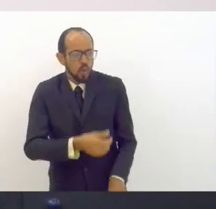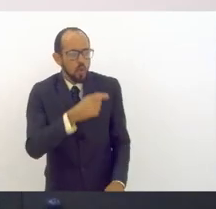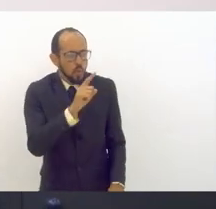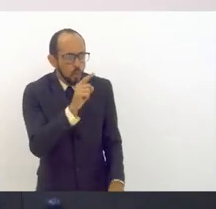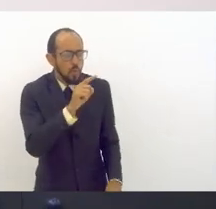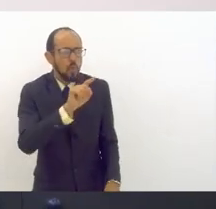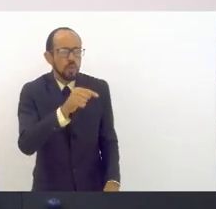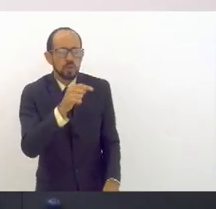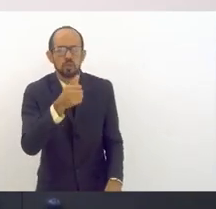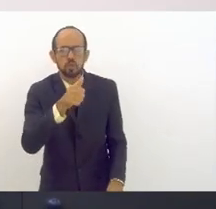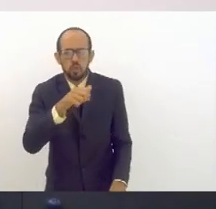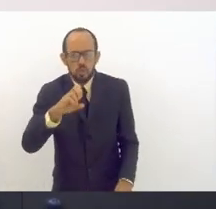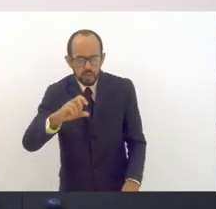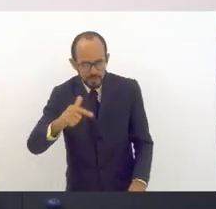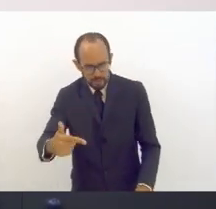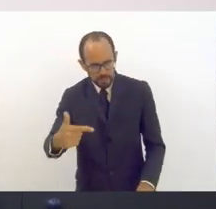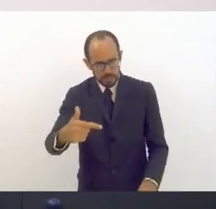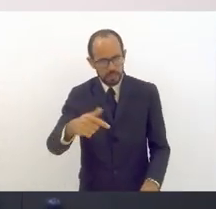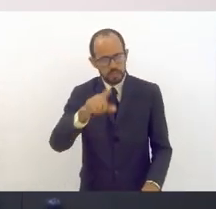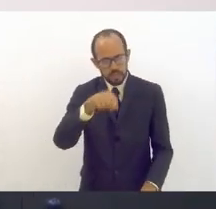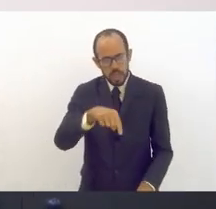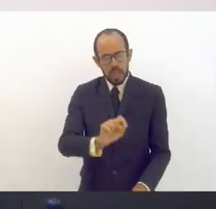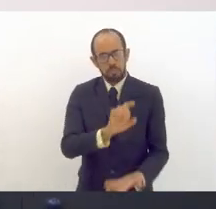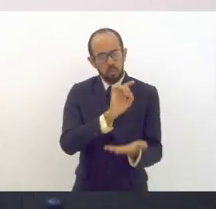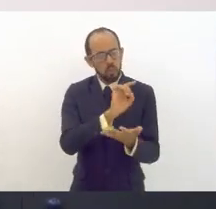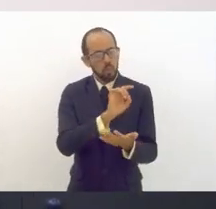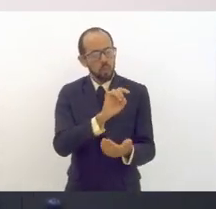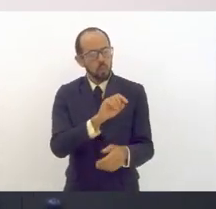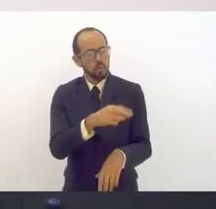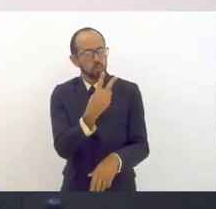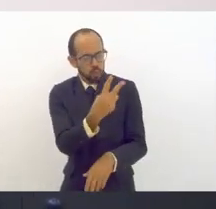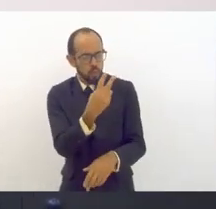56 centavos por refeição por aluno,